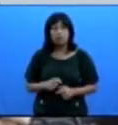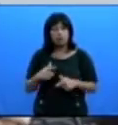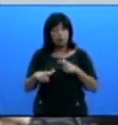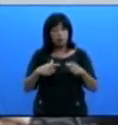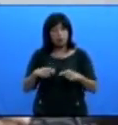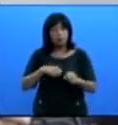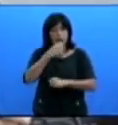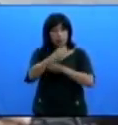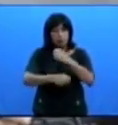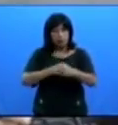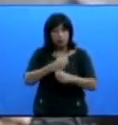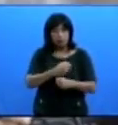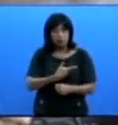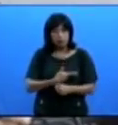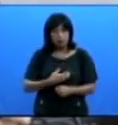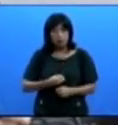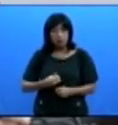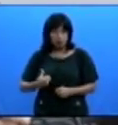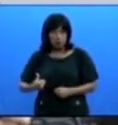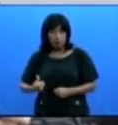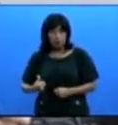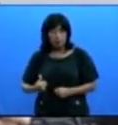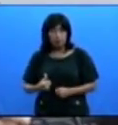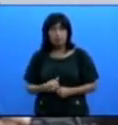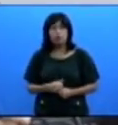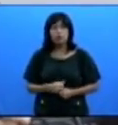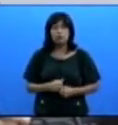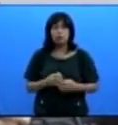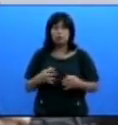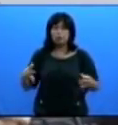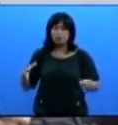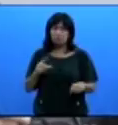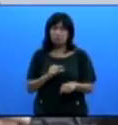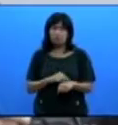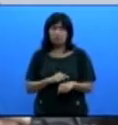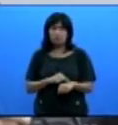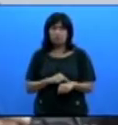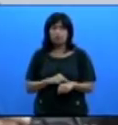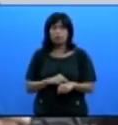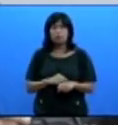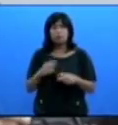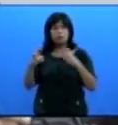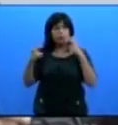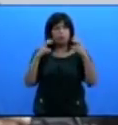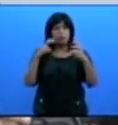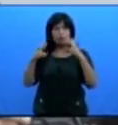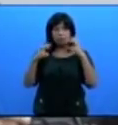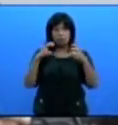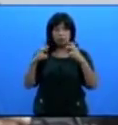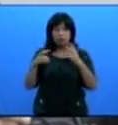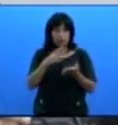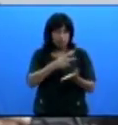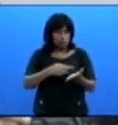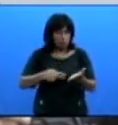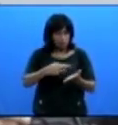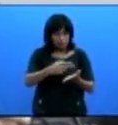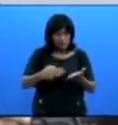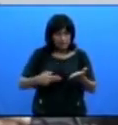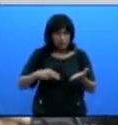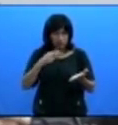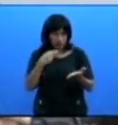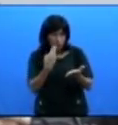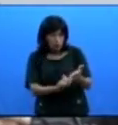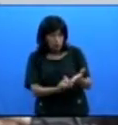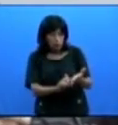2011. Segundo o regimento interno, o grande expediente desta sessão, momento em que são lidas as correspondências recebidas,